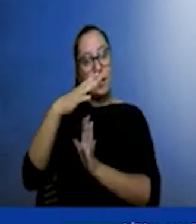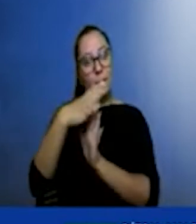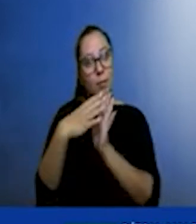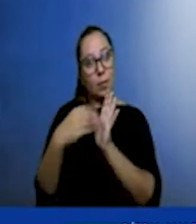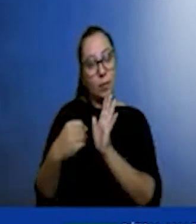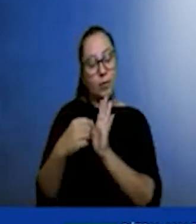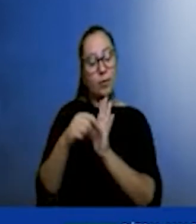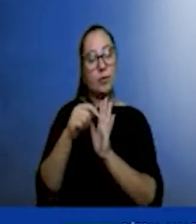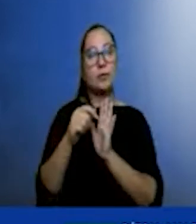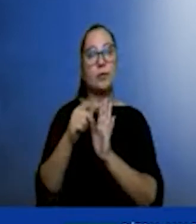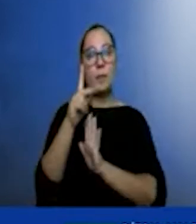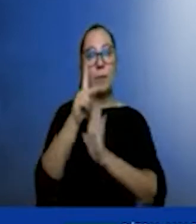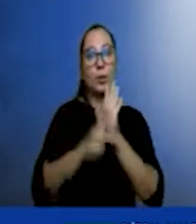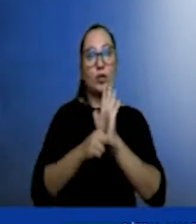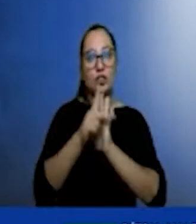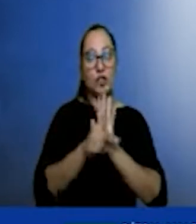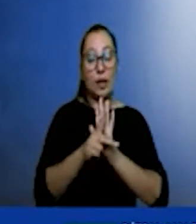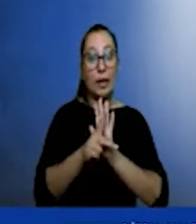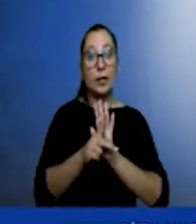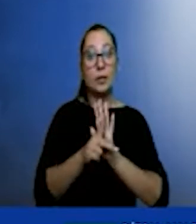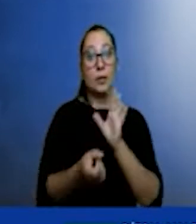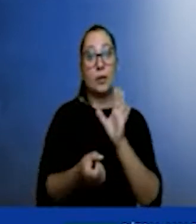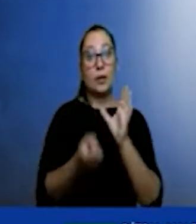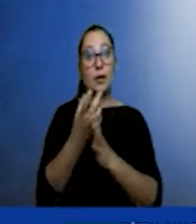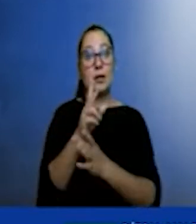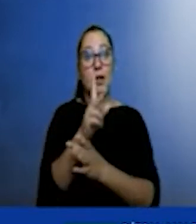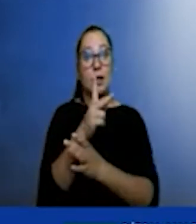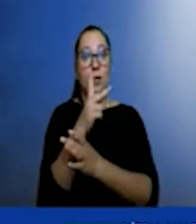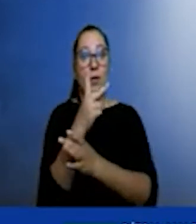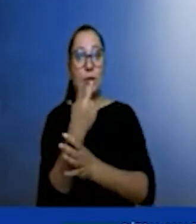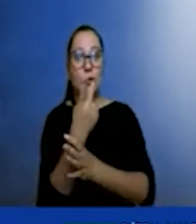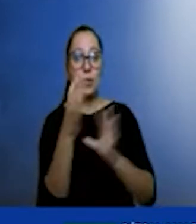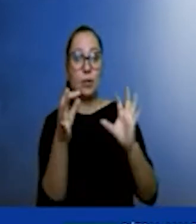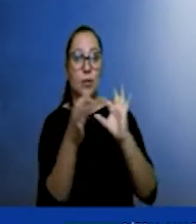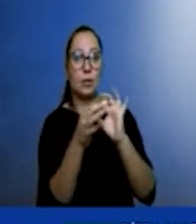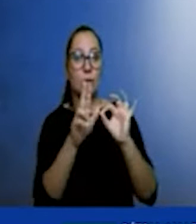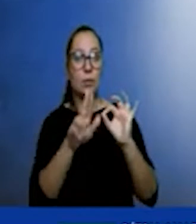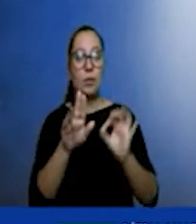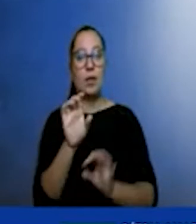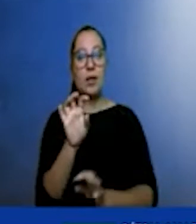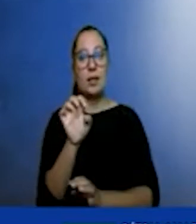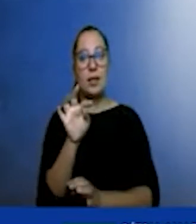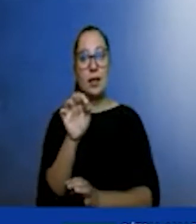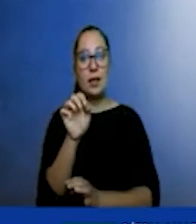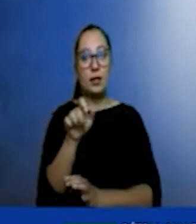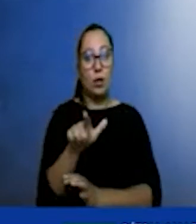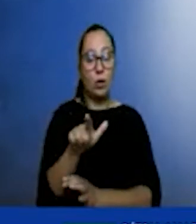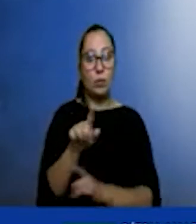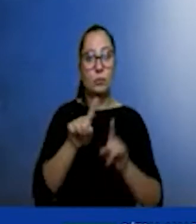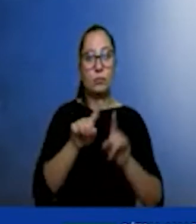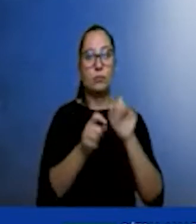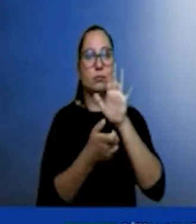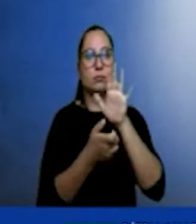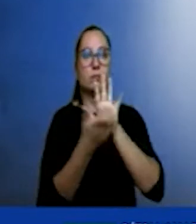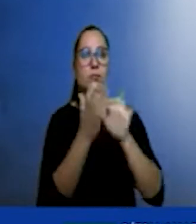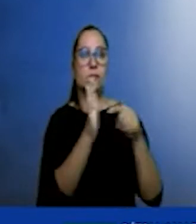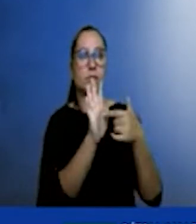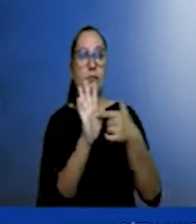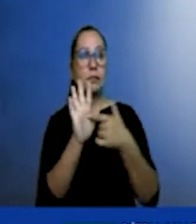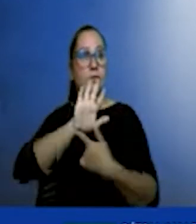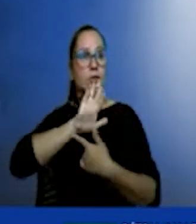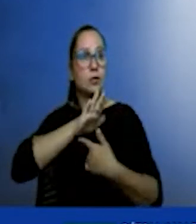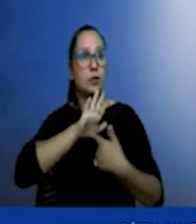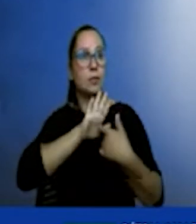de hidrogênio a partir do etanol, e alguns números aí que nós já temos aí para a